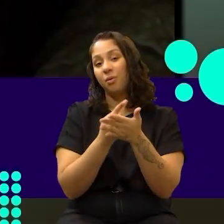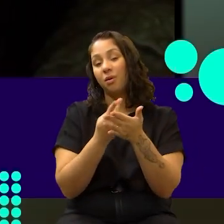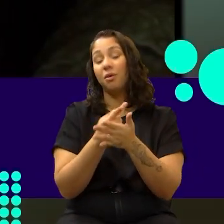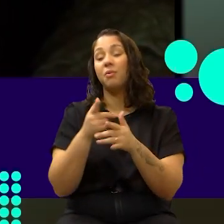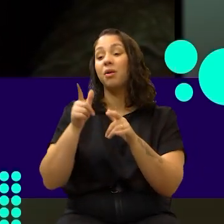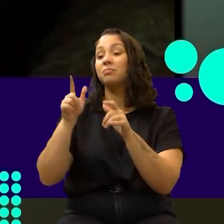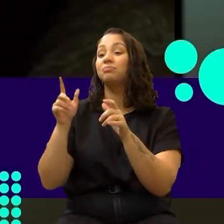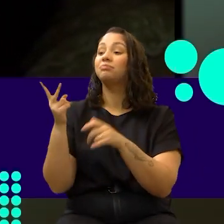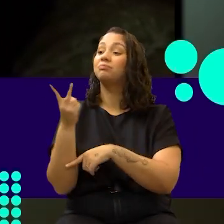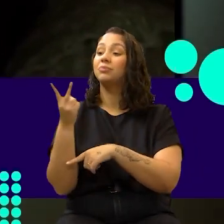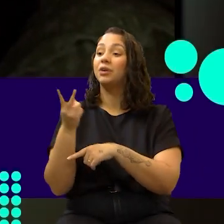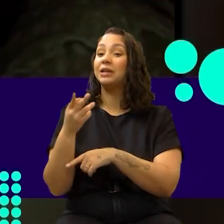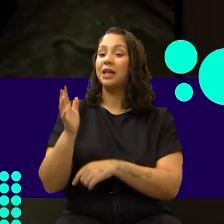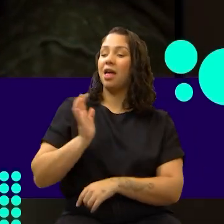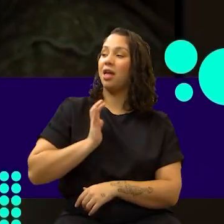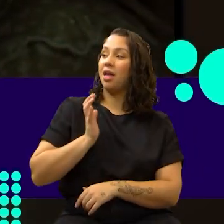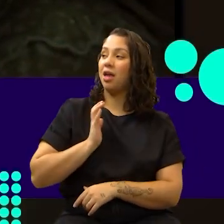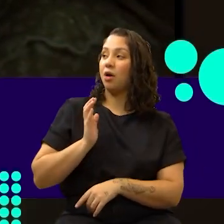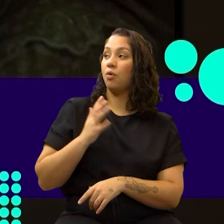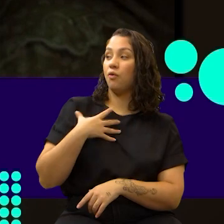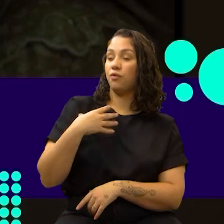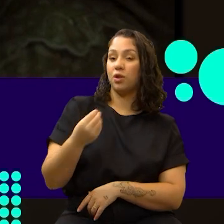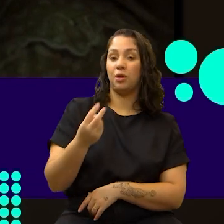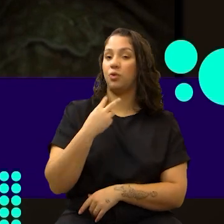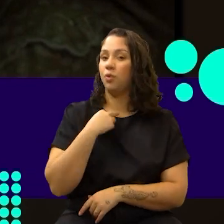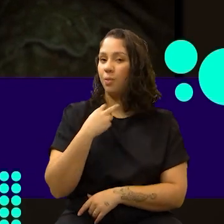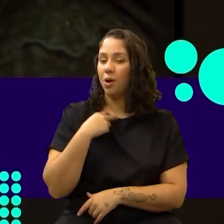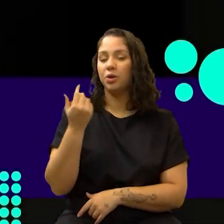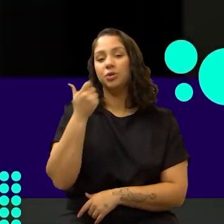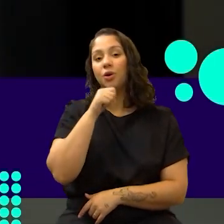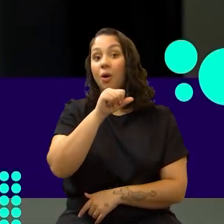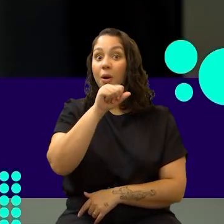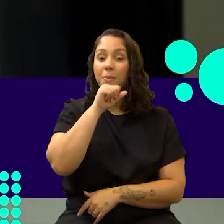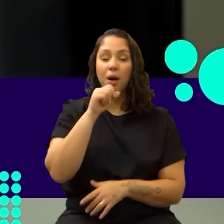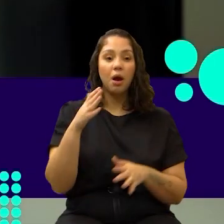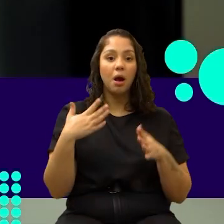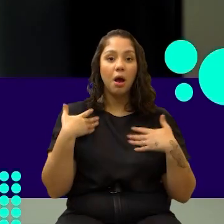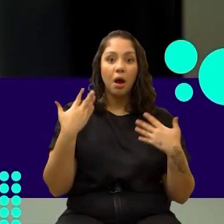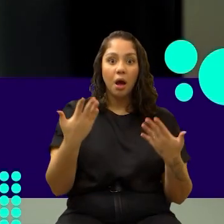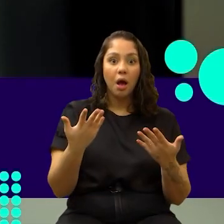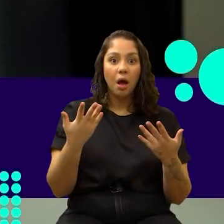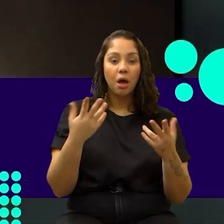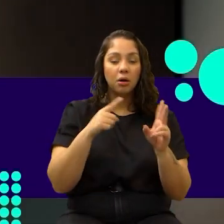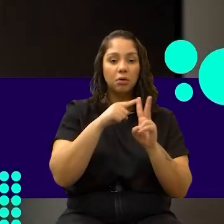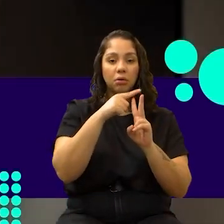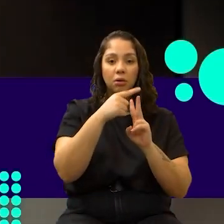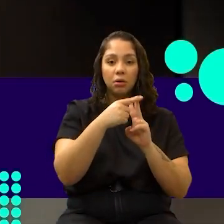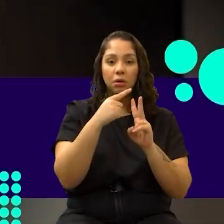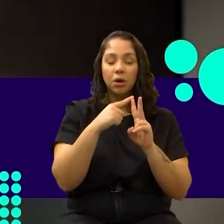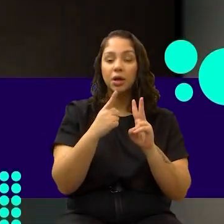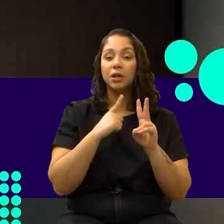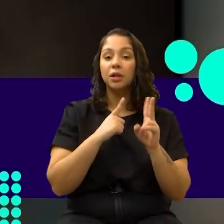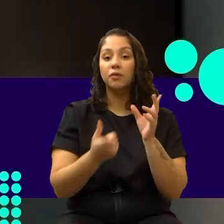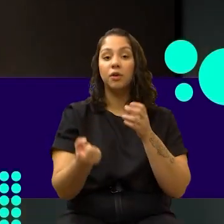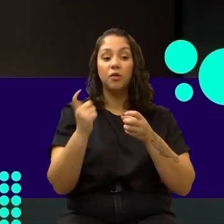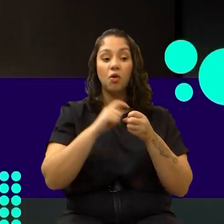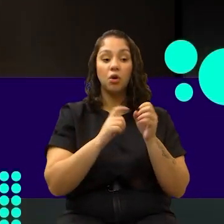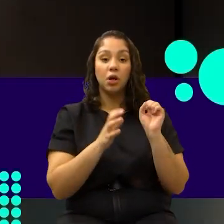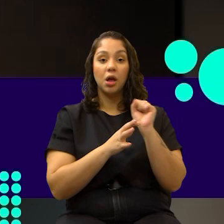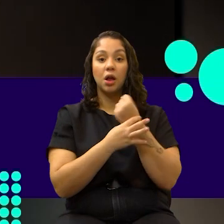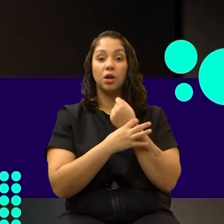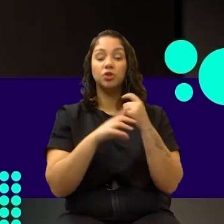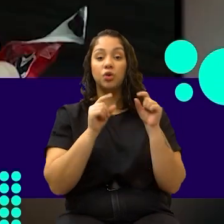da adoção legal para casais ricos que não podem ter filhos, depois que a mãe de uma criança surpreende a dupla